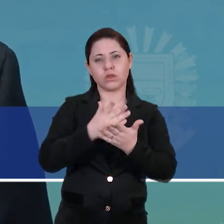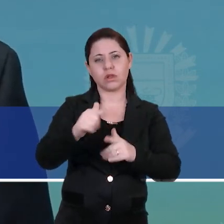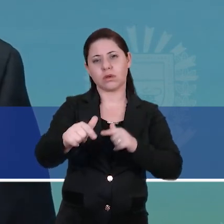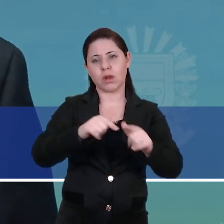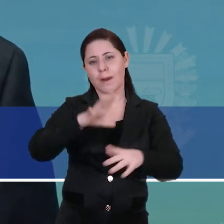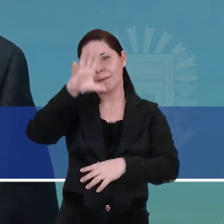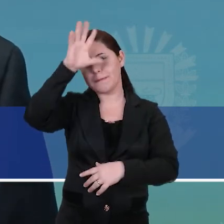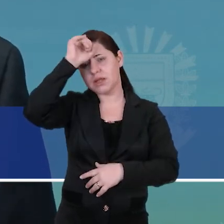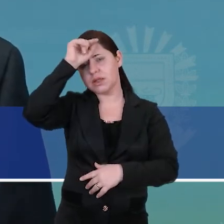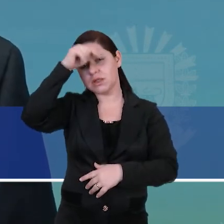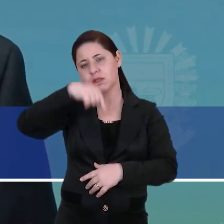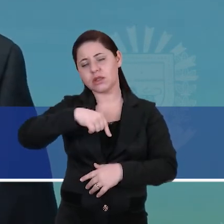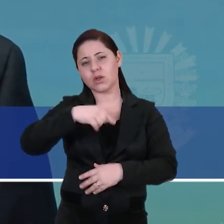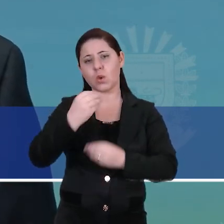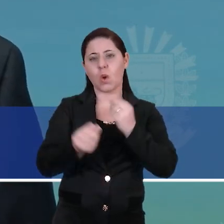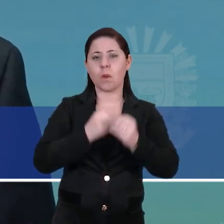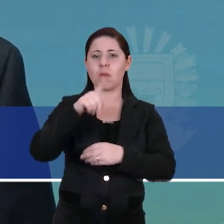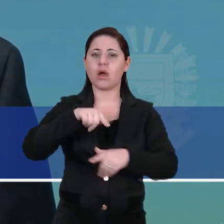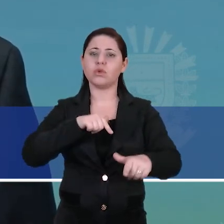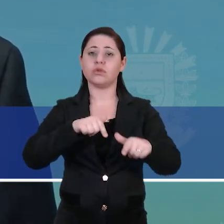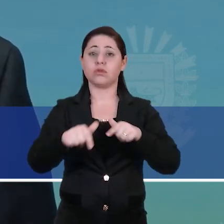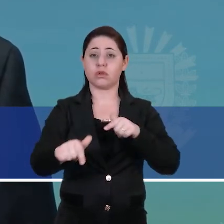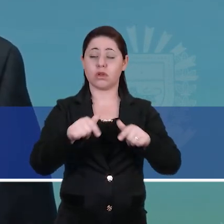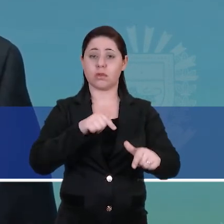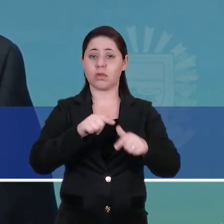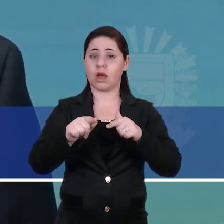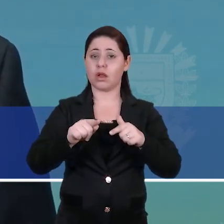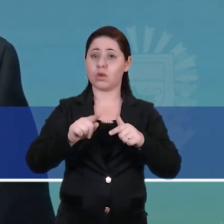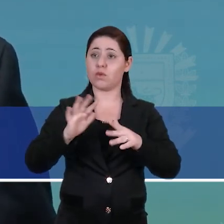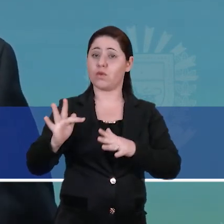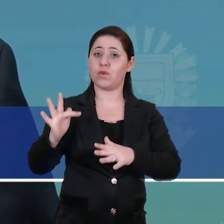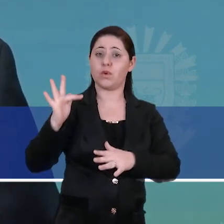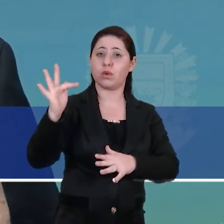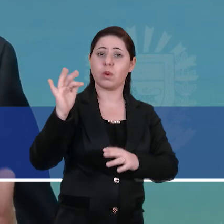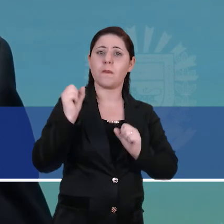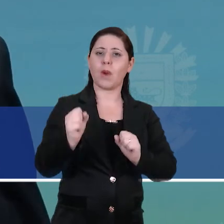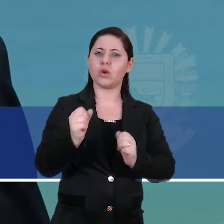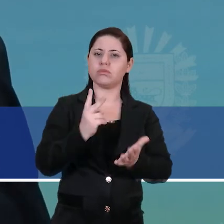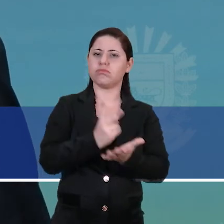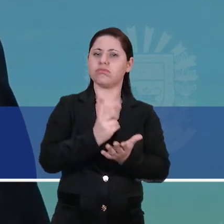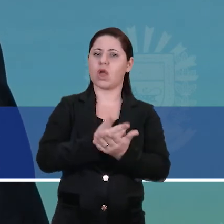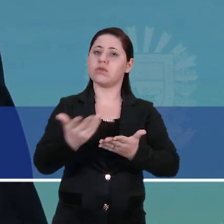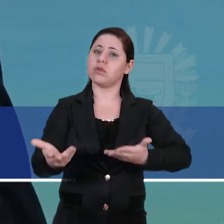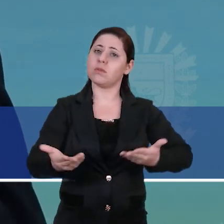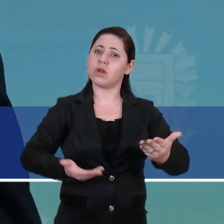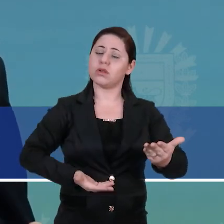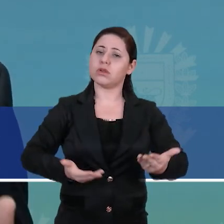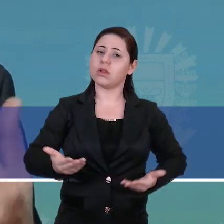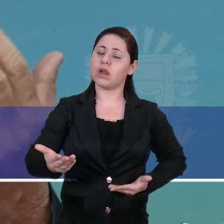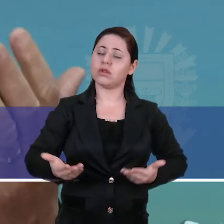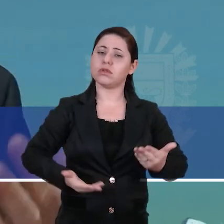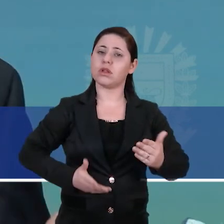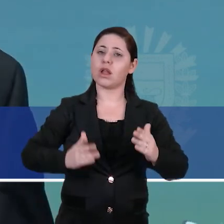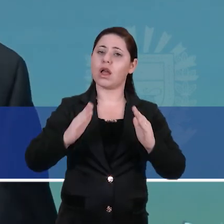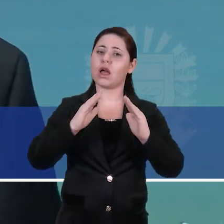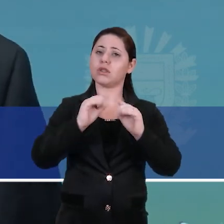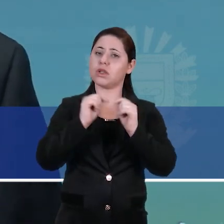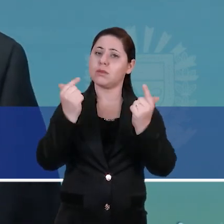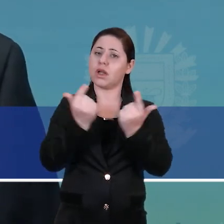por aqui, aprendem como é que é o nosso trabalho e, de repente, podem continuar servidores da casa ou